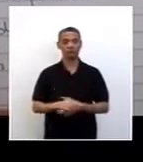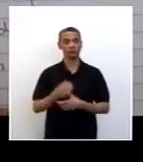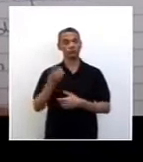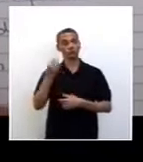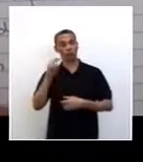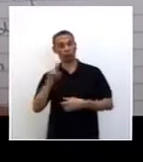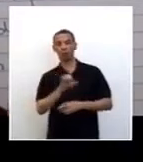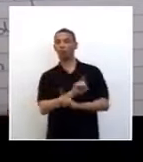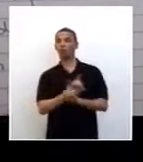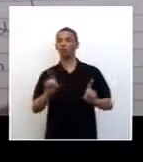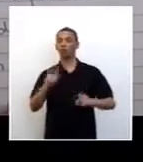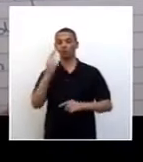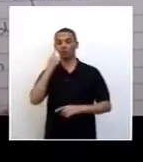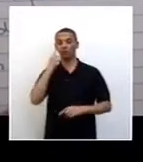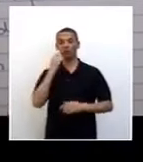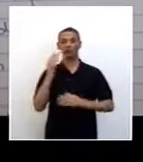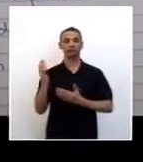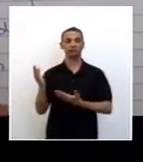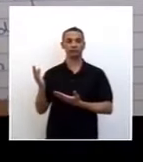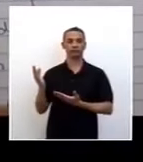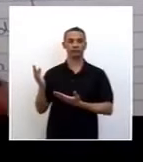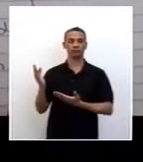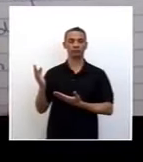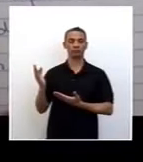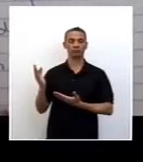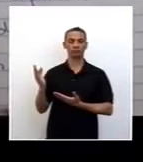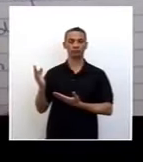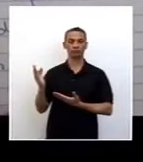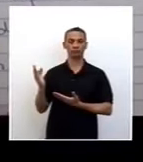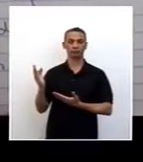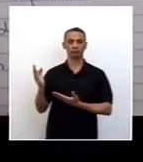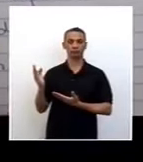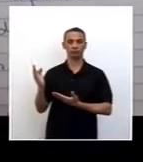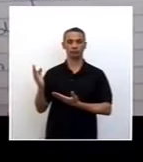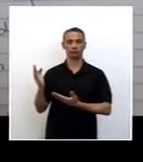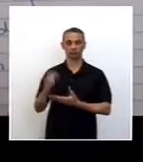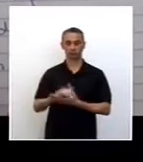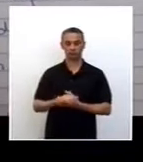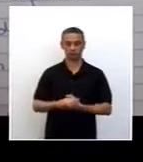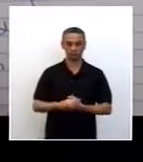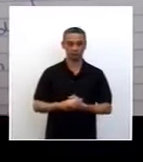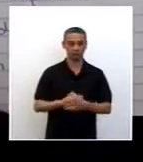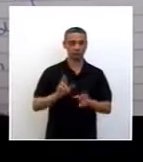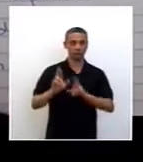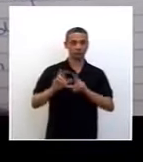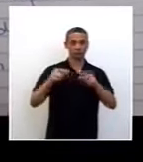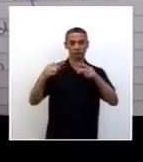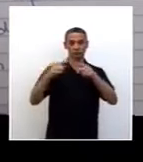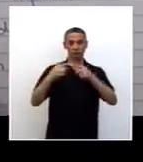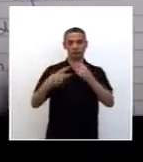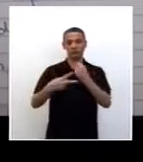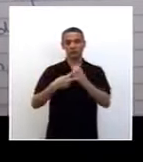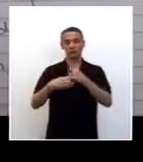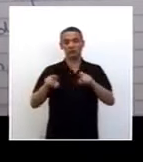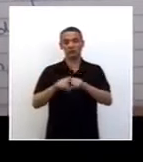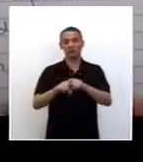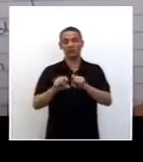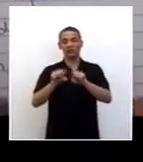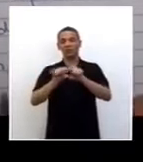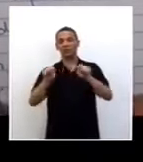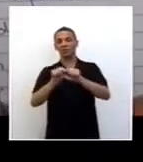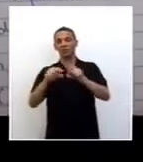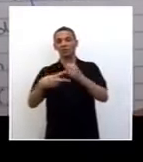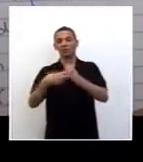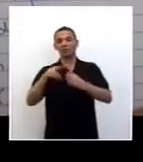no mesma coisa e o ai eu auxiliar da pergunta auxiliar da resposta seguido da contração do